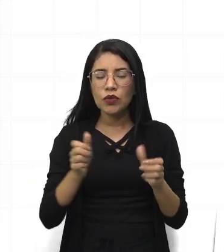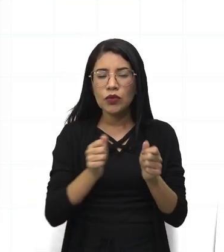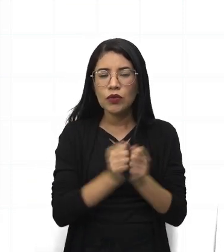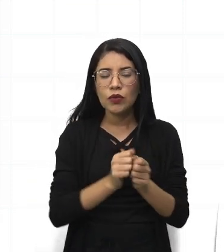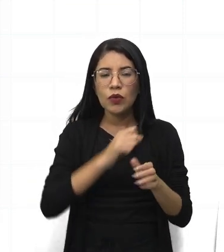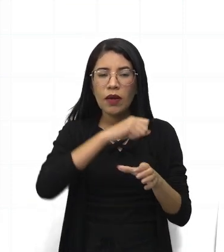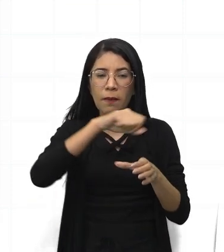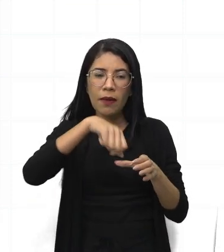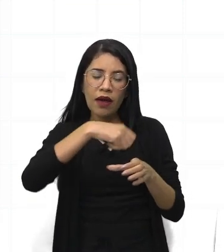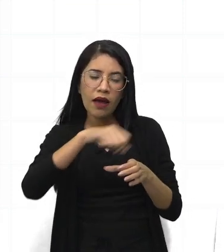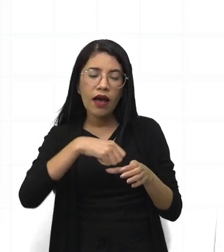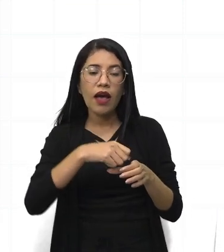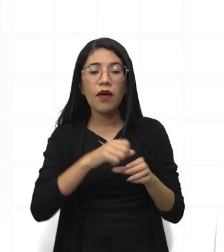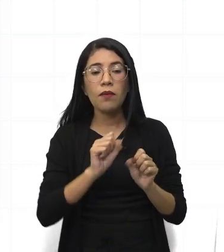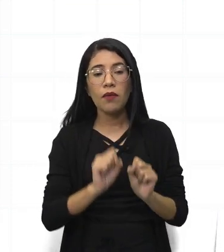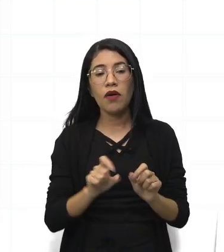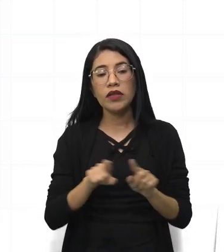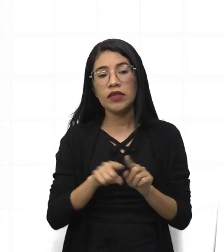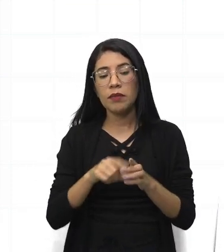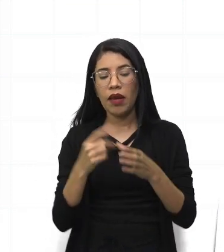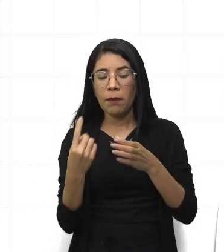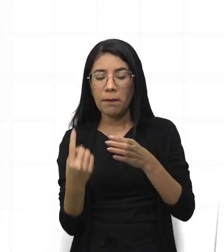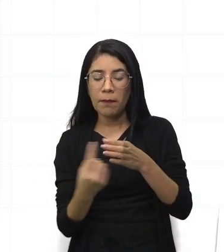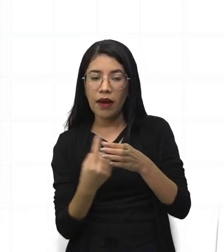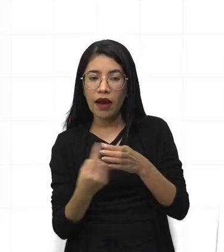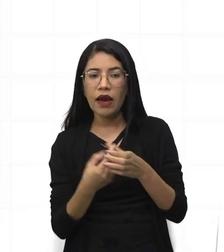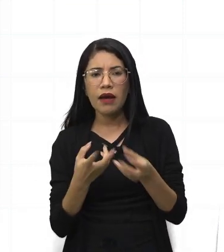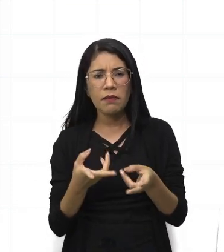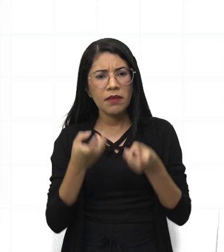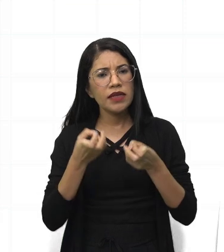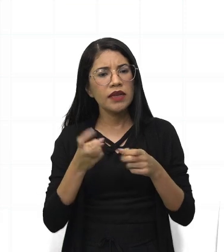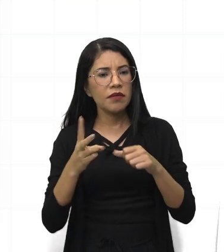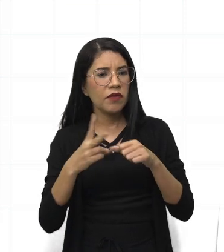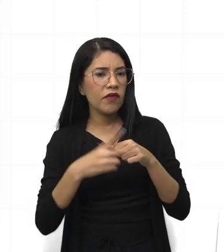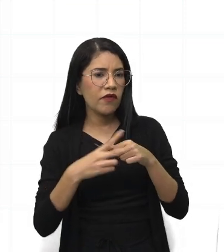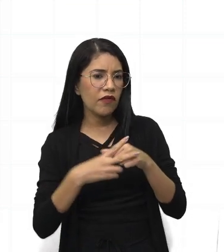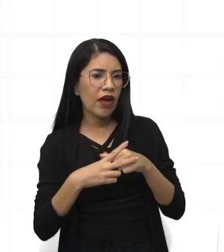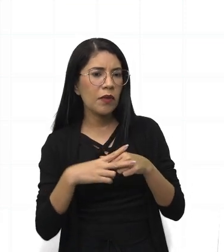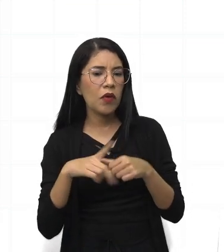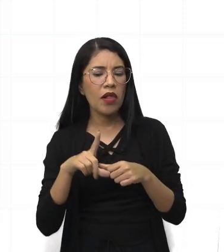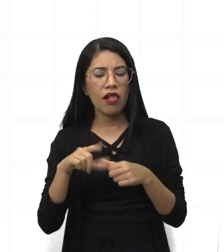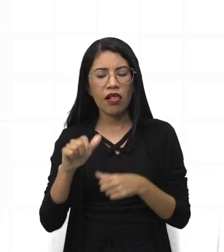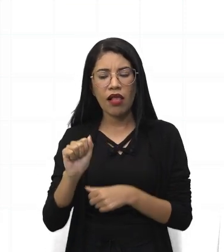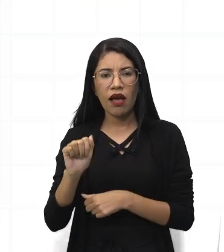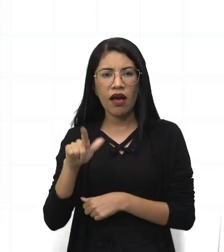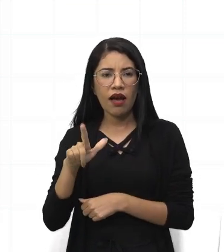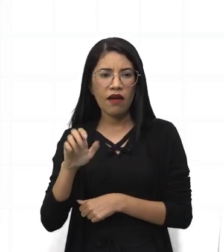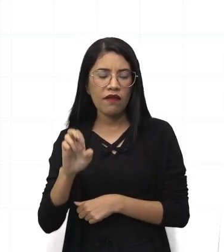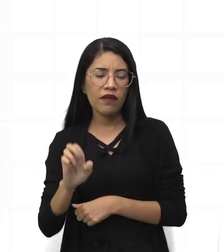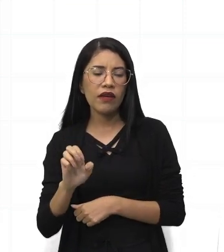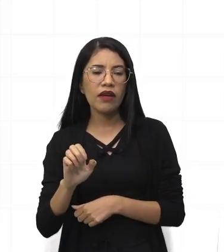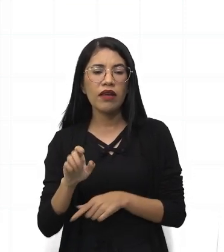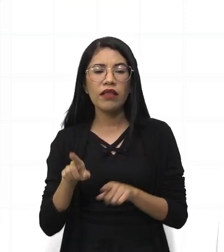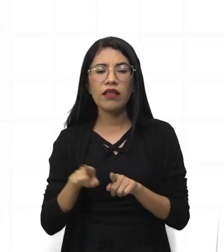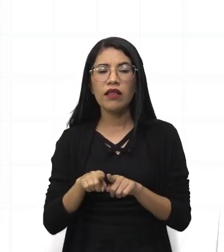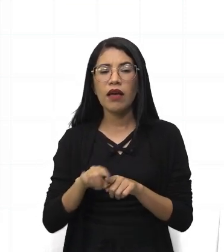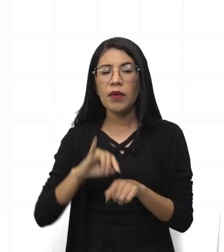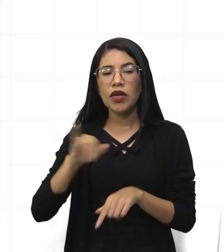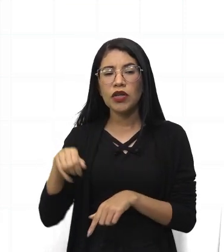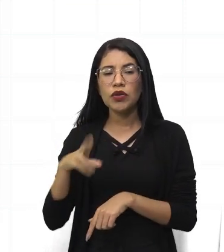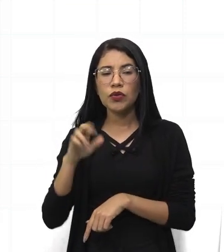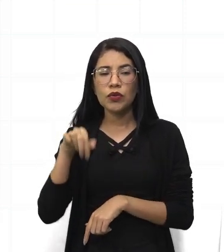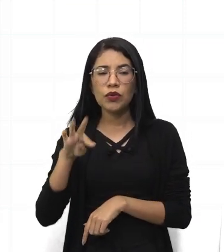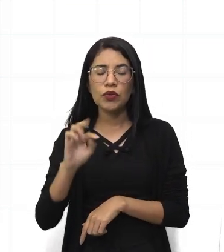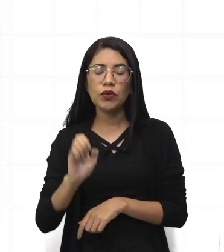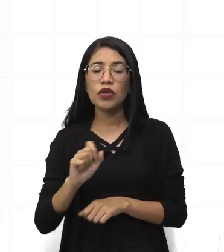sirva, coar, ou poderia ser coe. Tá vendo a presença do verbo? Uma vez que esse texto tem a intenção de fazer